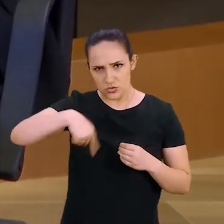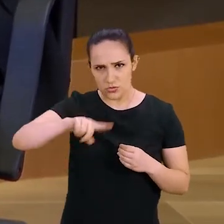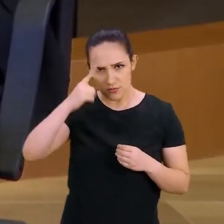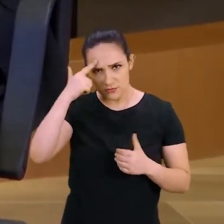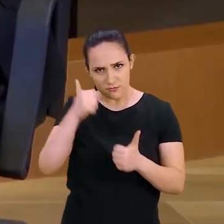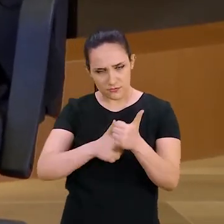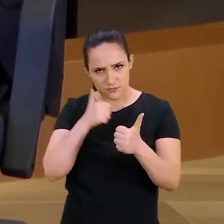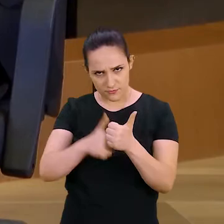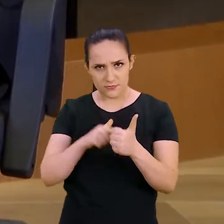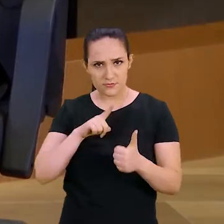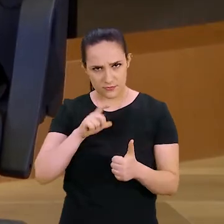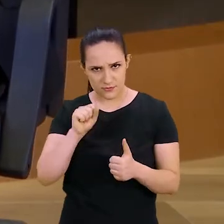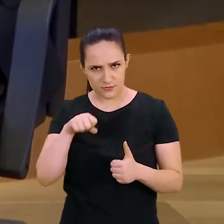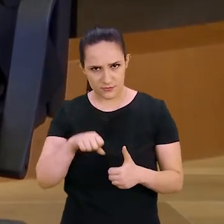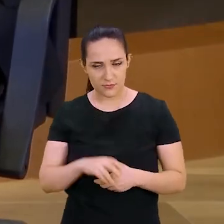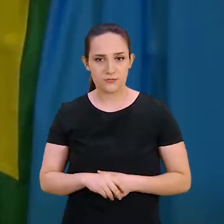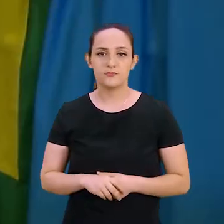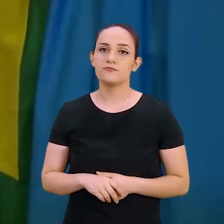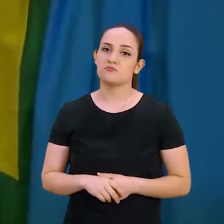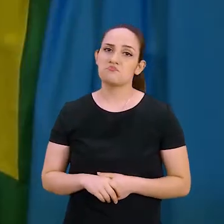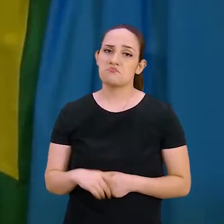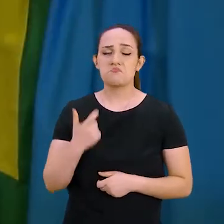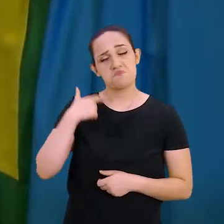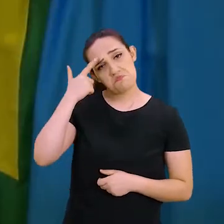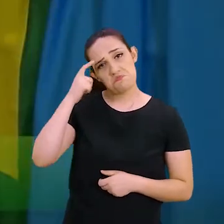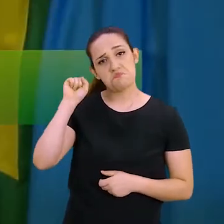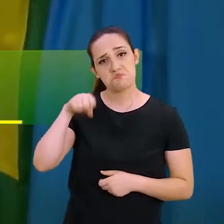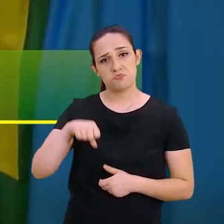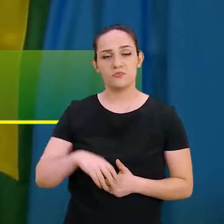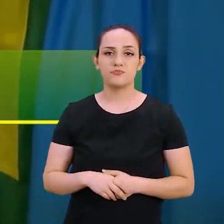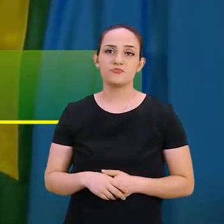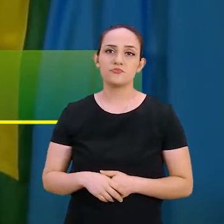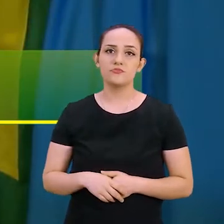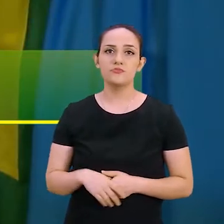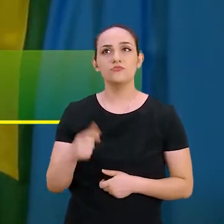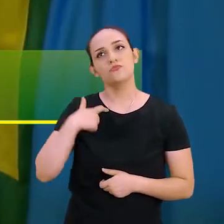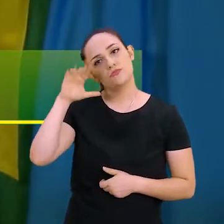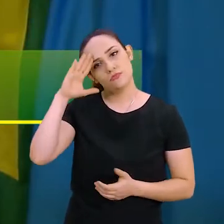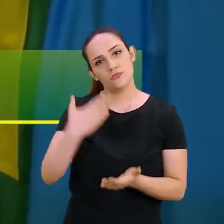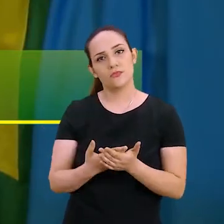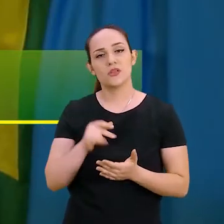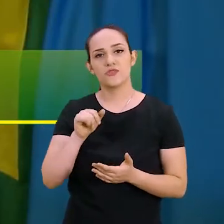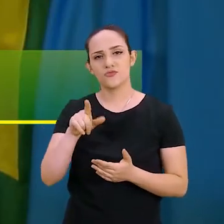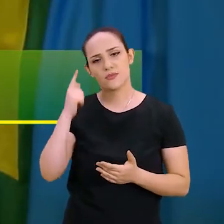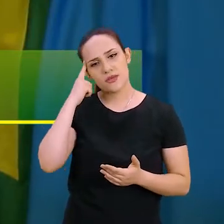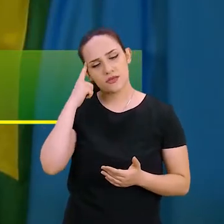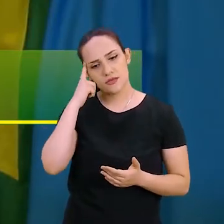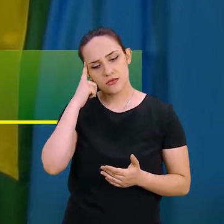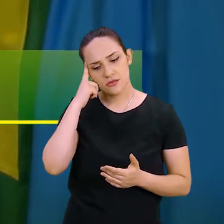alunos na escolha do candidato? Eu acredito que sim. Eu acredito que sempre gera. Quando você lança uma